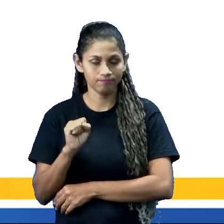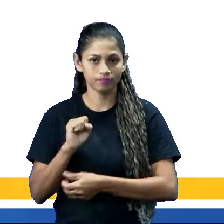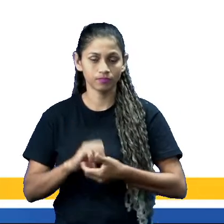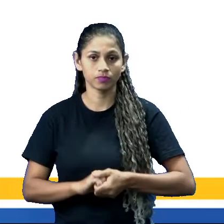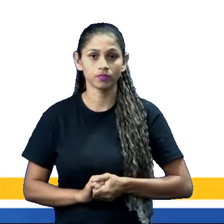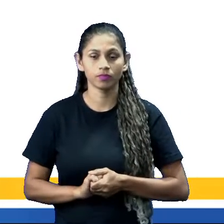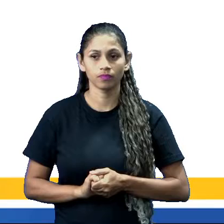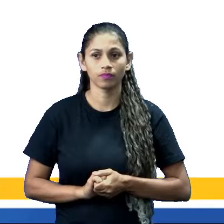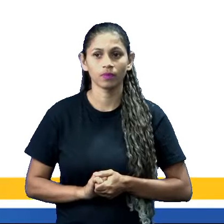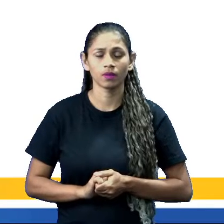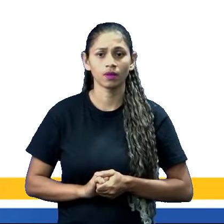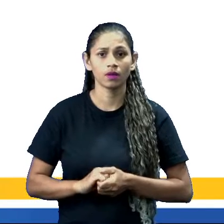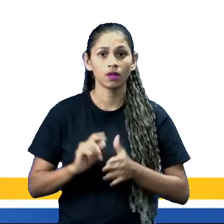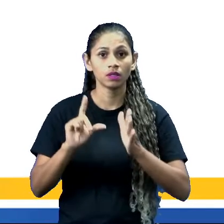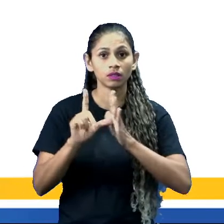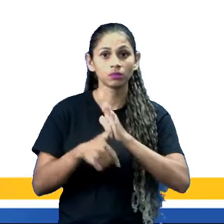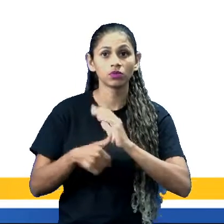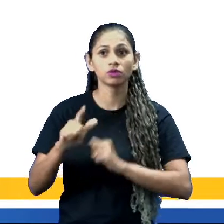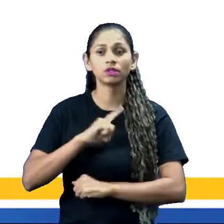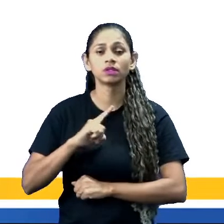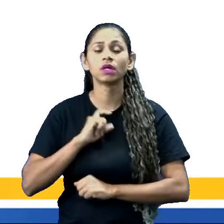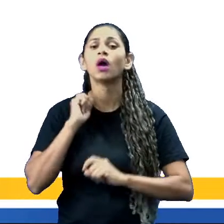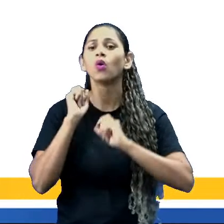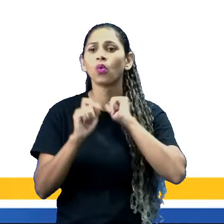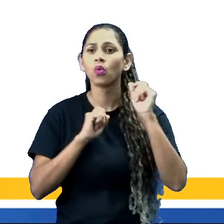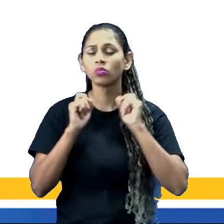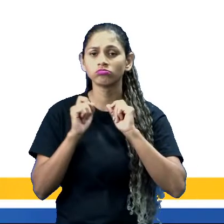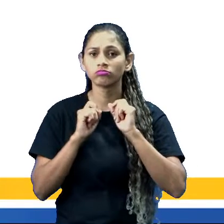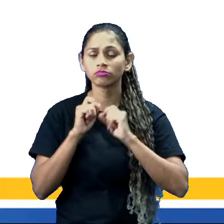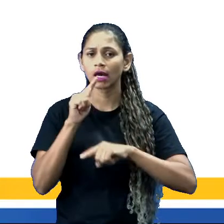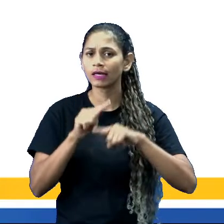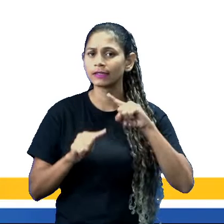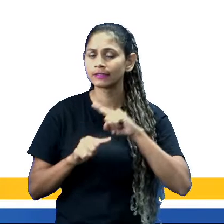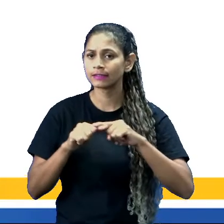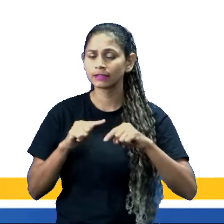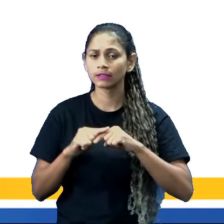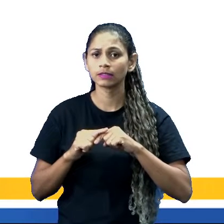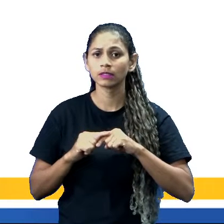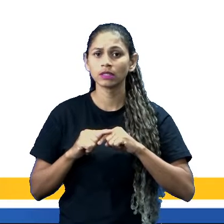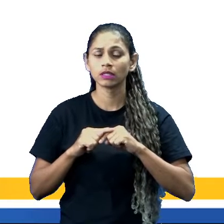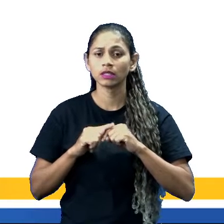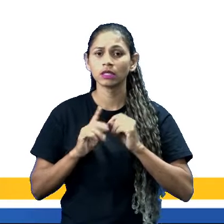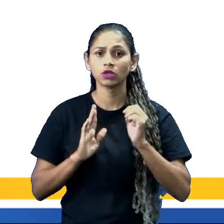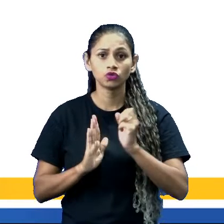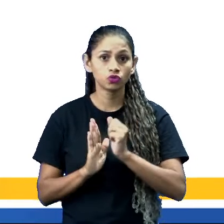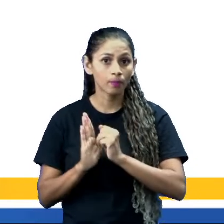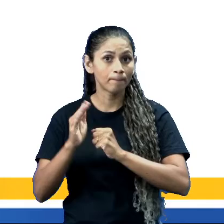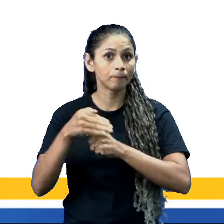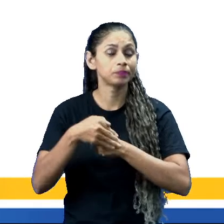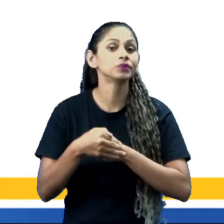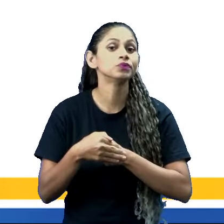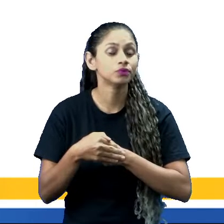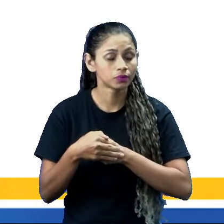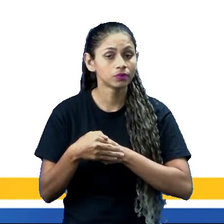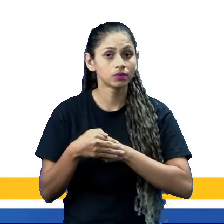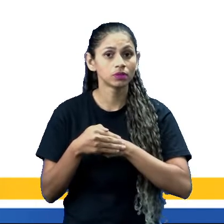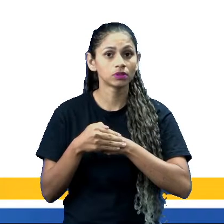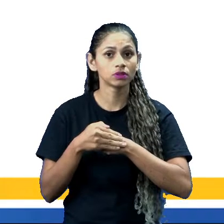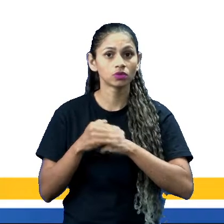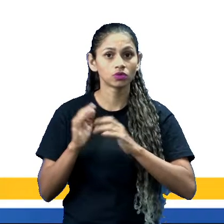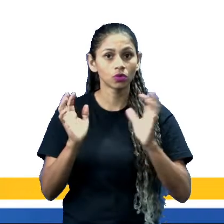aí depois a gente tem o quê? A gente tem os equipamentos de proteção coletivo, né, que vai proteger